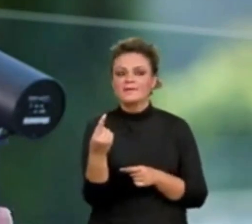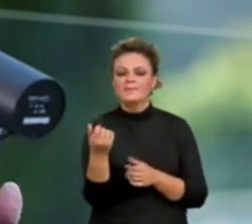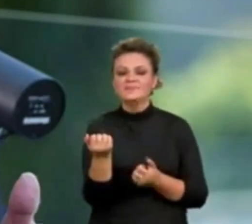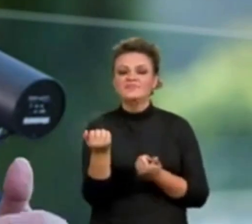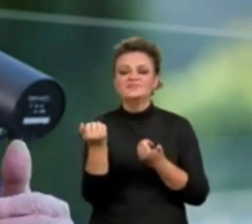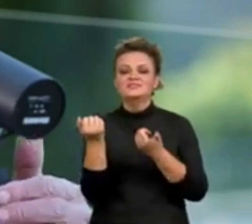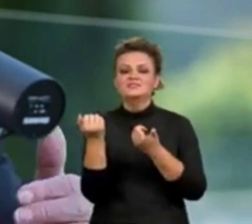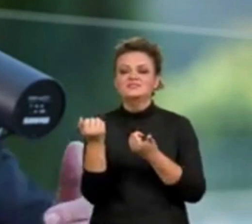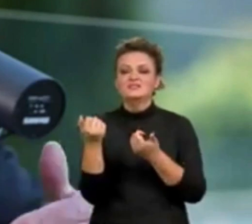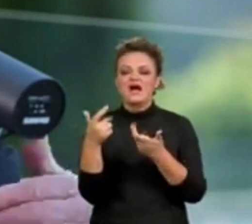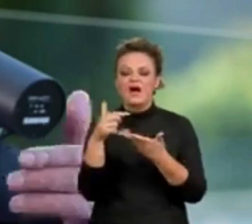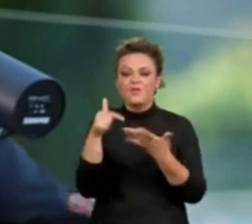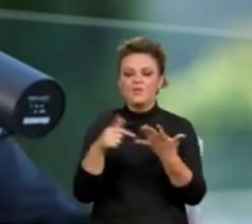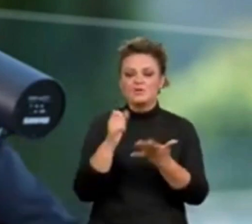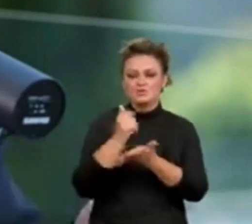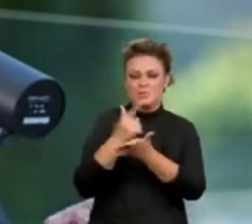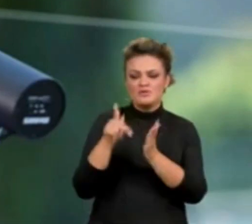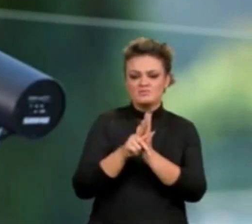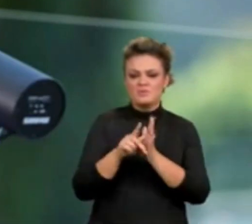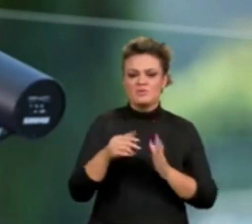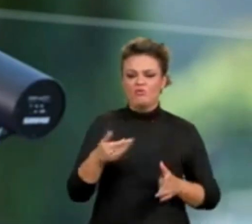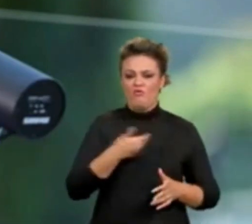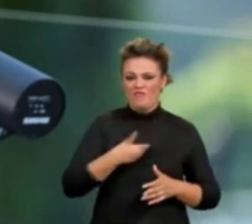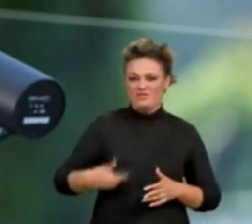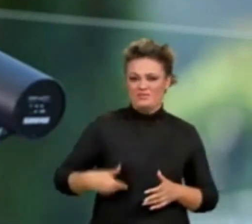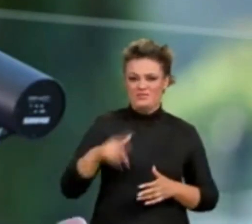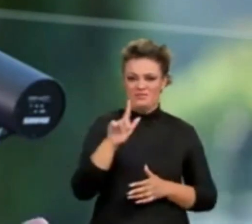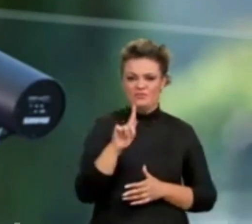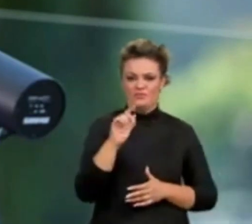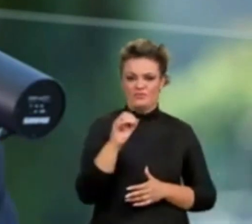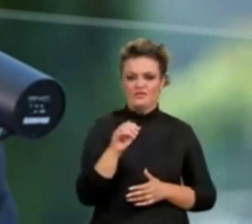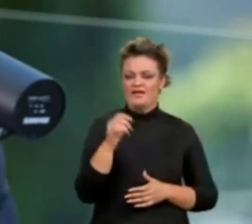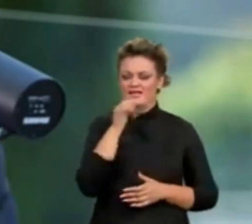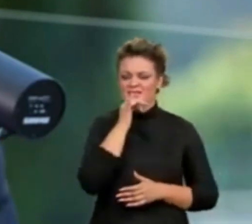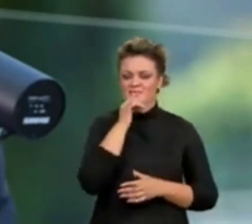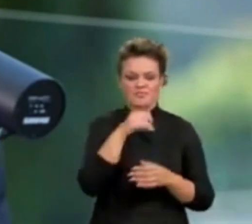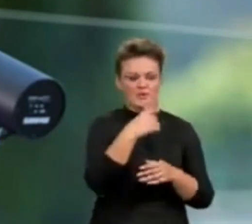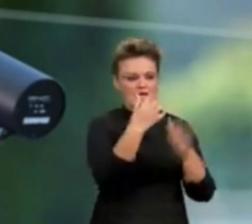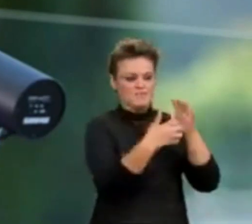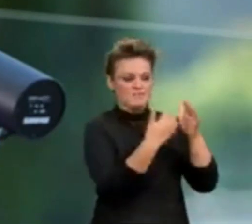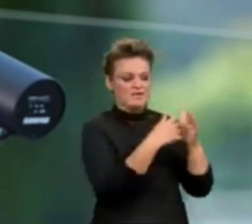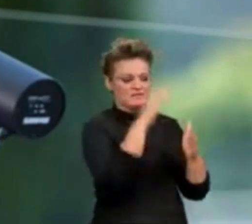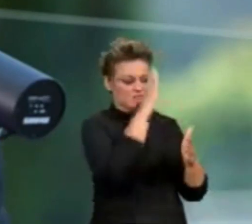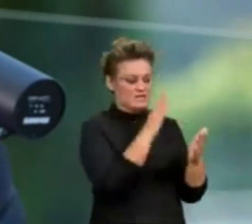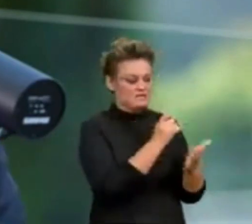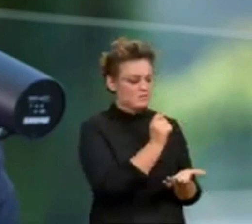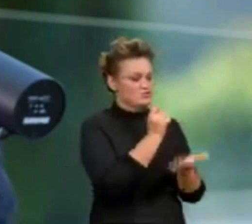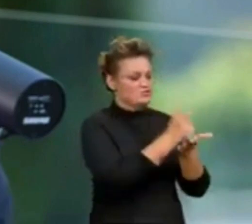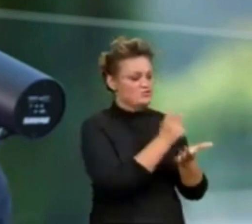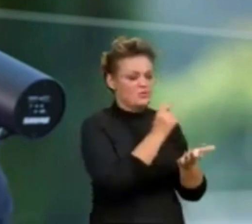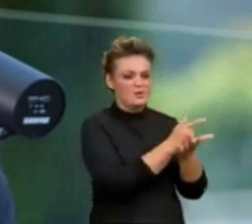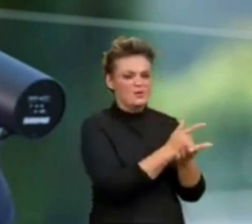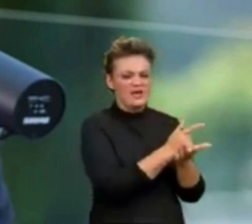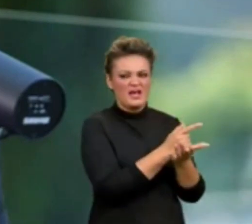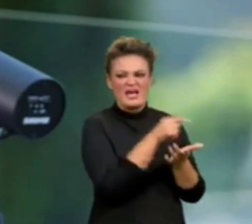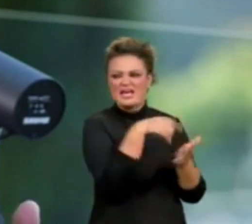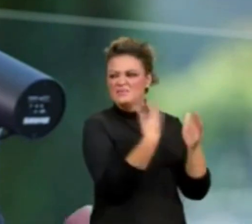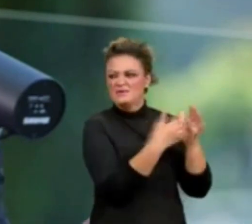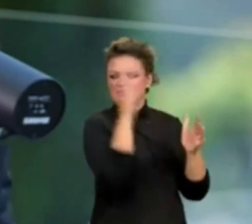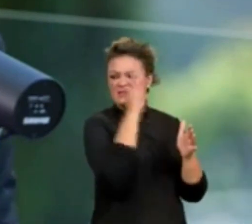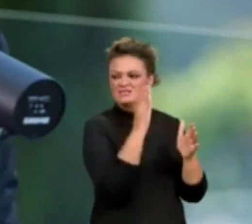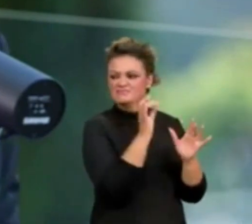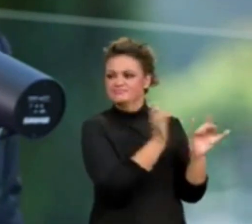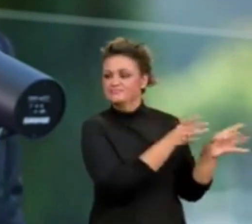governamentais. Ou seja, é aquilo que o governo compra das empresas brasileiras. Se a gente abrir mão das empresas brasileiras para comprar de empresas